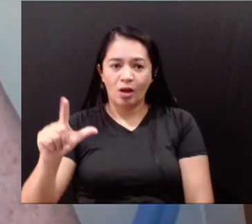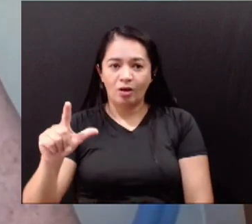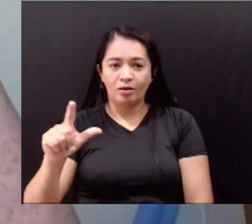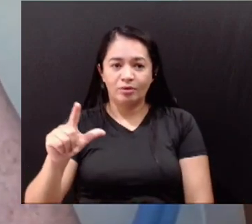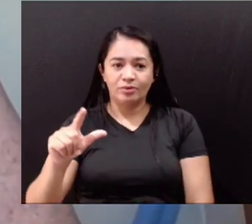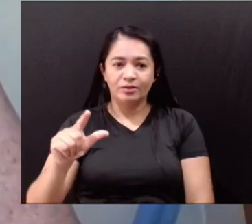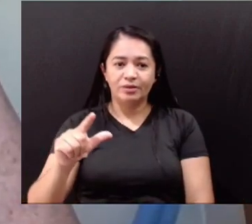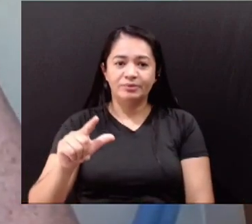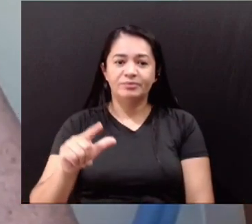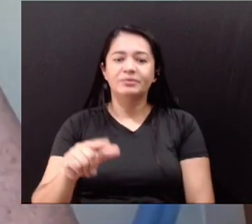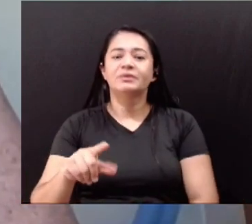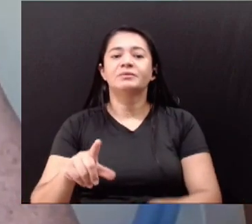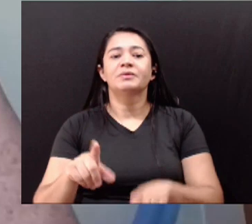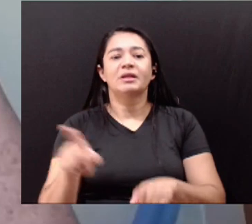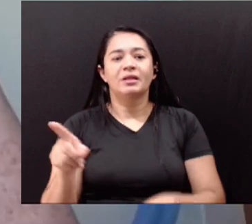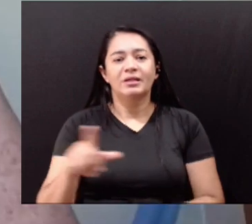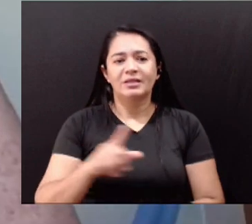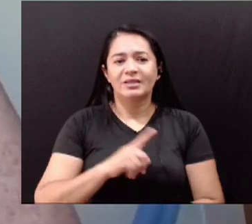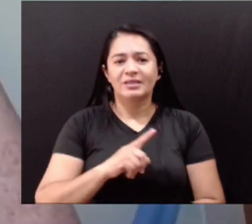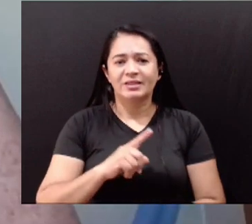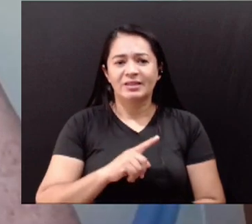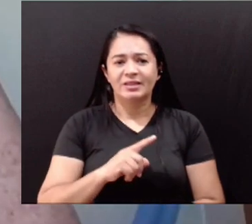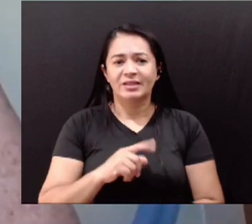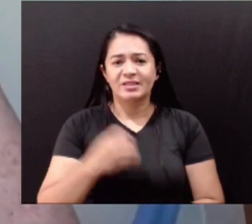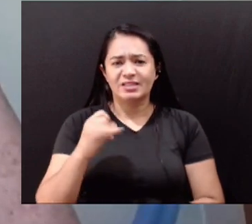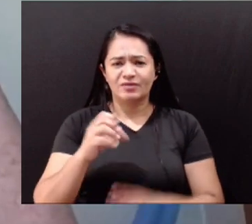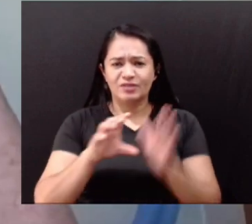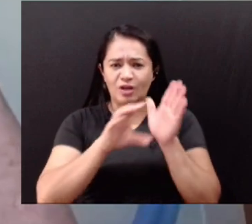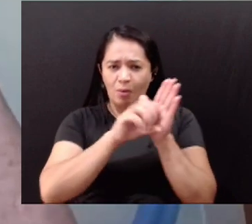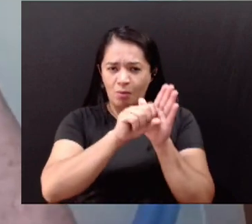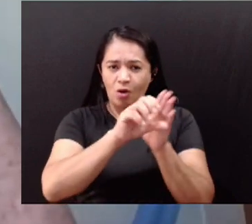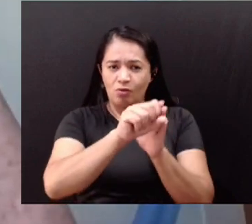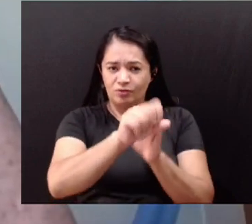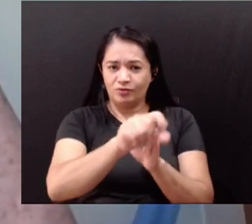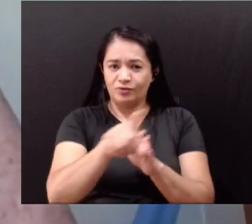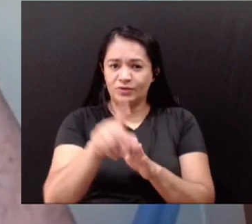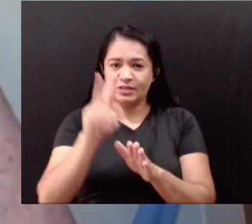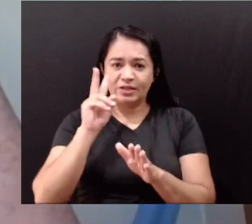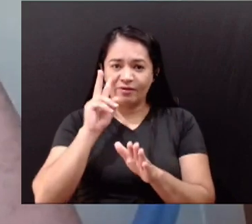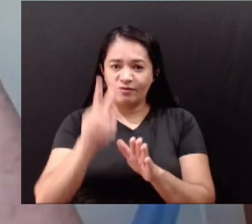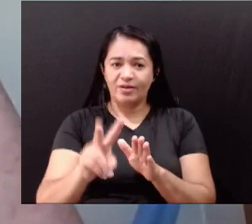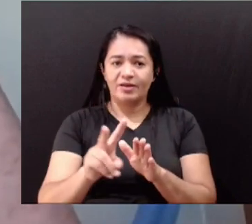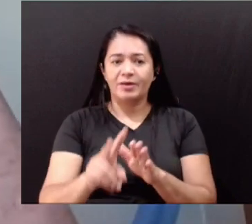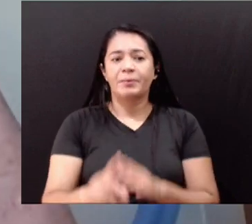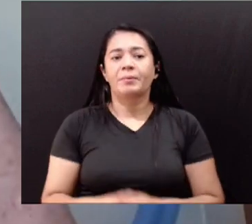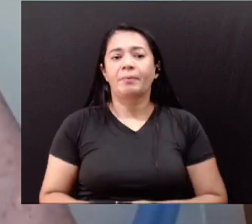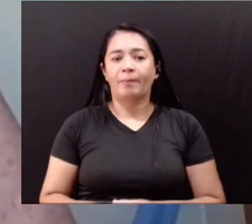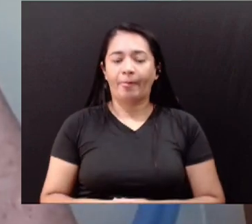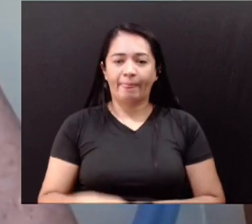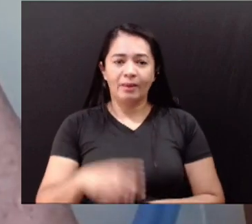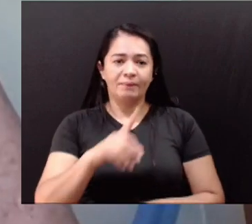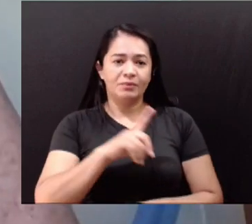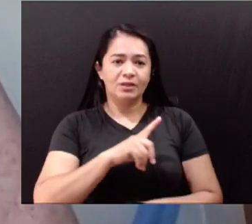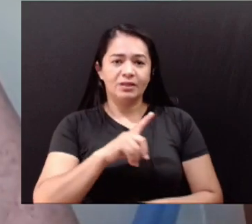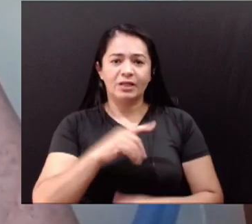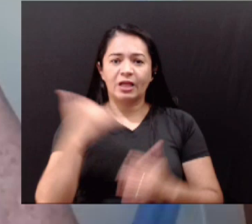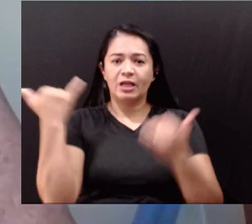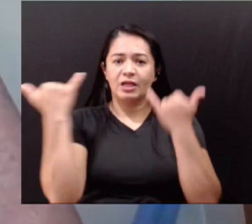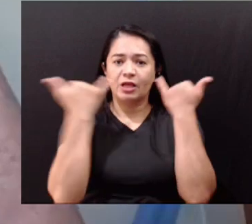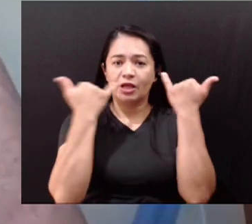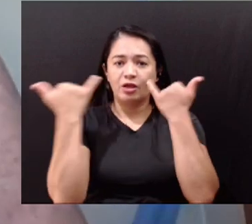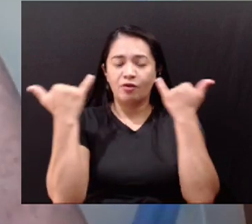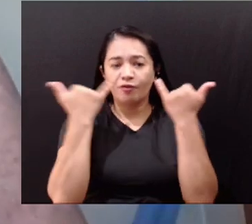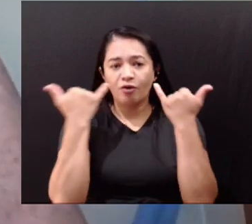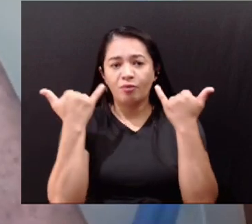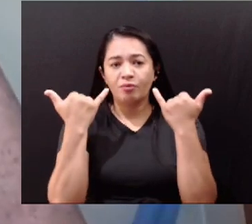Conviver, acho que se puser no Google Vila Conviver, você chega no site, tem informação, e